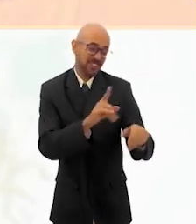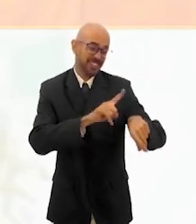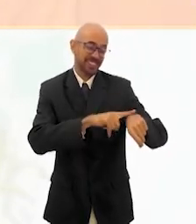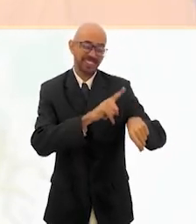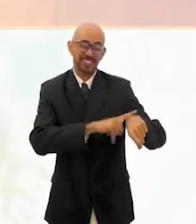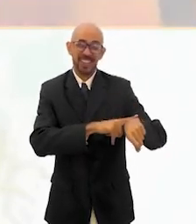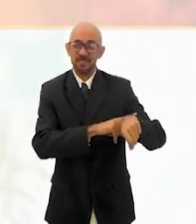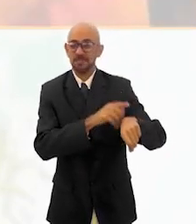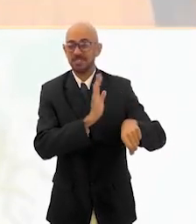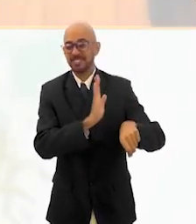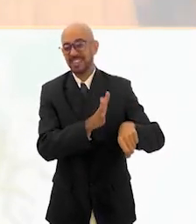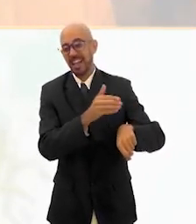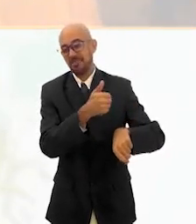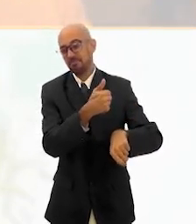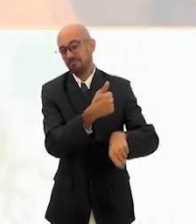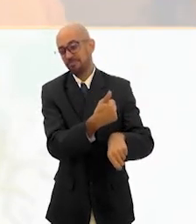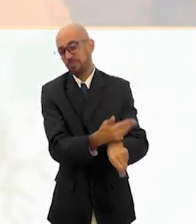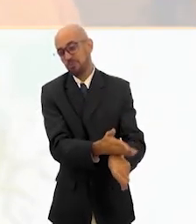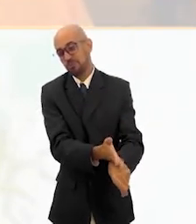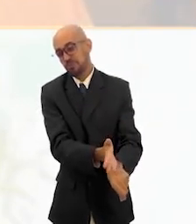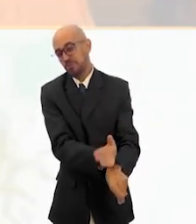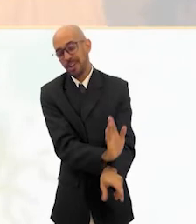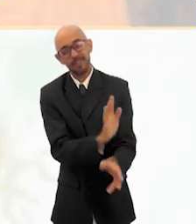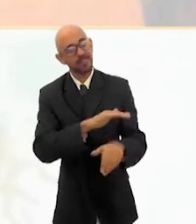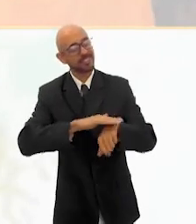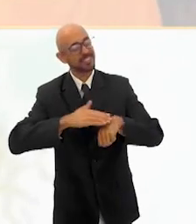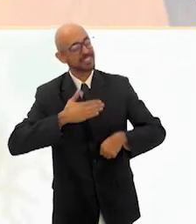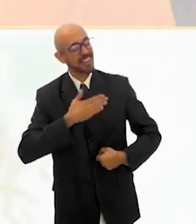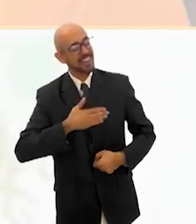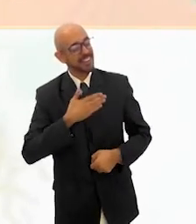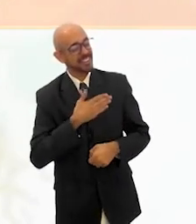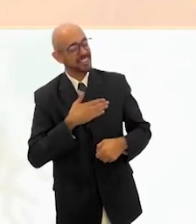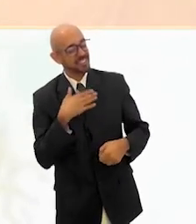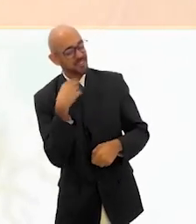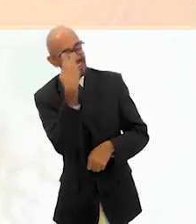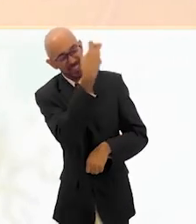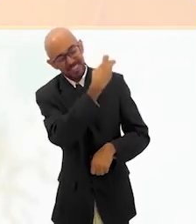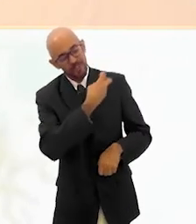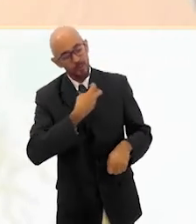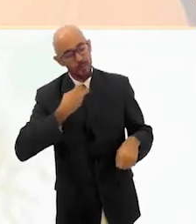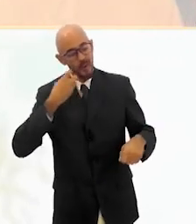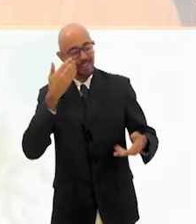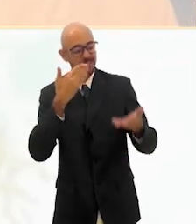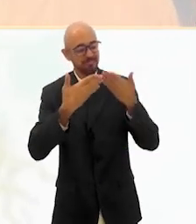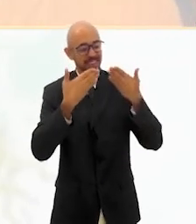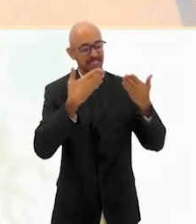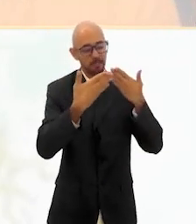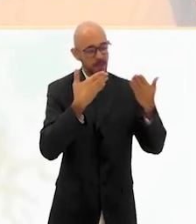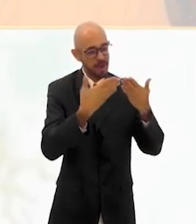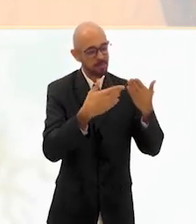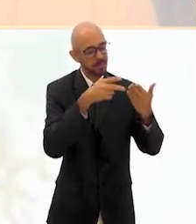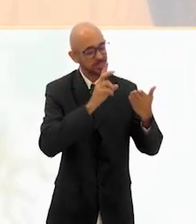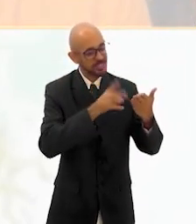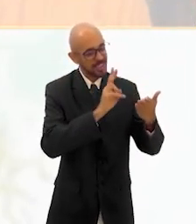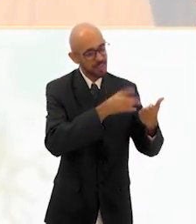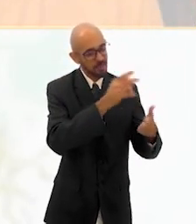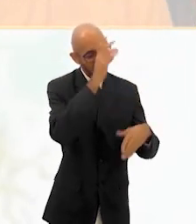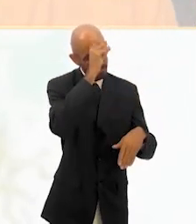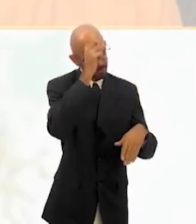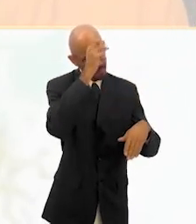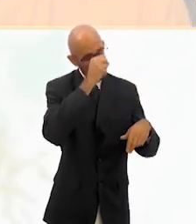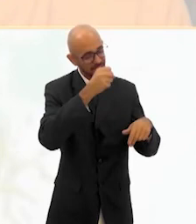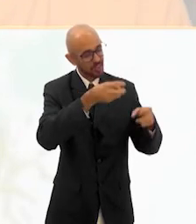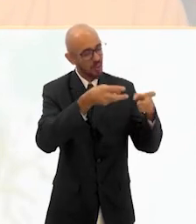tempo estourou. Eu queria ficar falando com você 5 horas mais, porque Poxa, sempre, sempre aprendo.